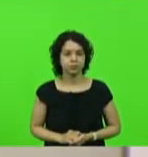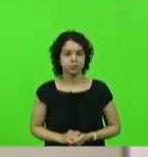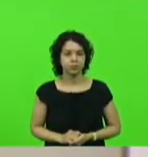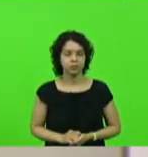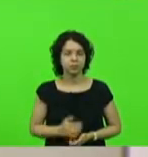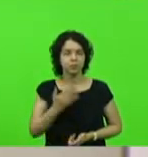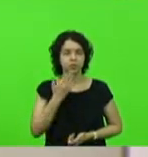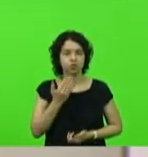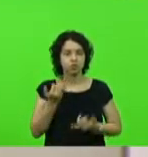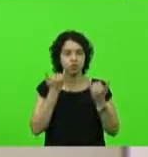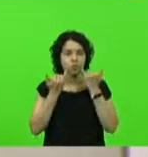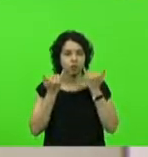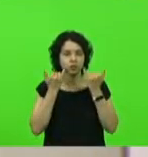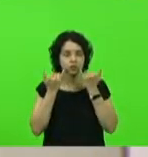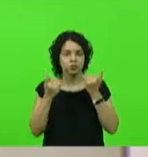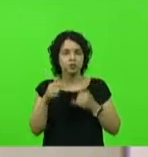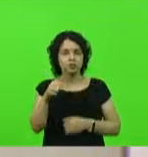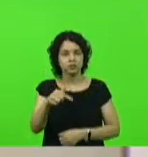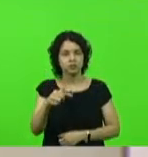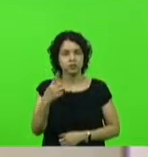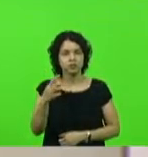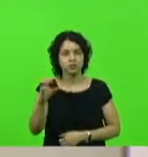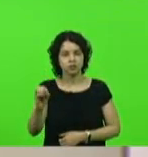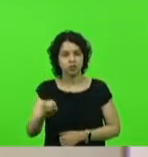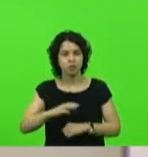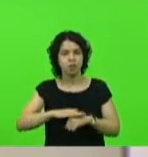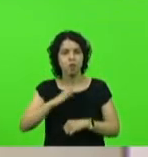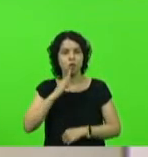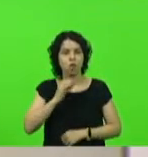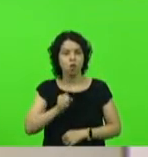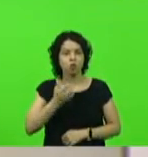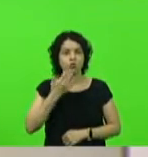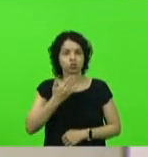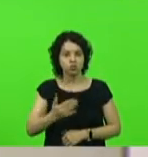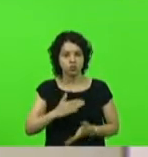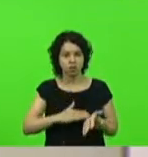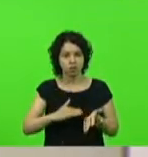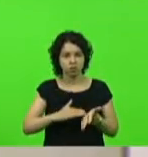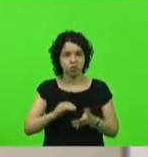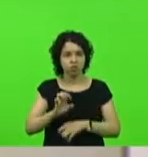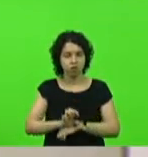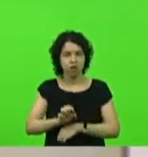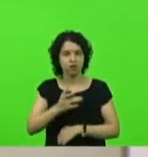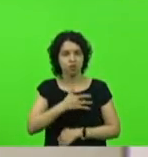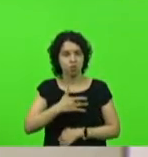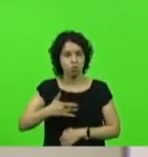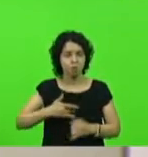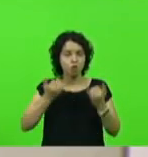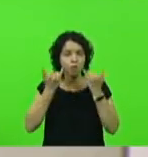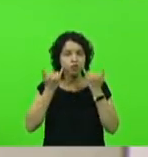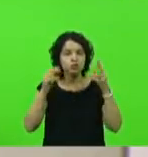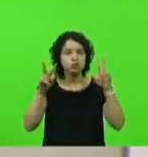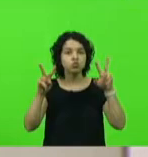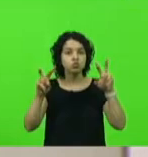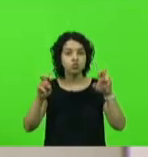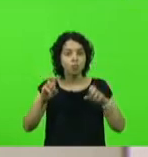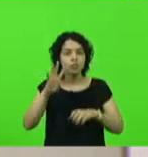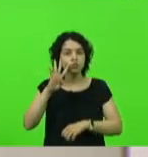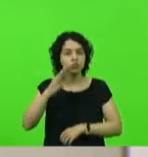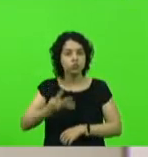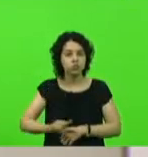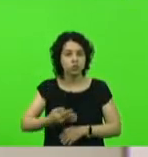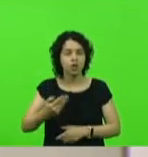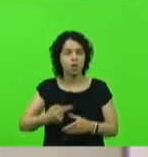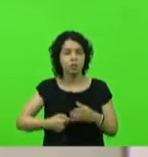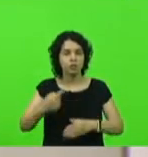Pedido de informação 710, autor deputado Bruno Souza, solicitando ao secretário de Estado da Saúde informações acerca de resultados da Comissão de Processo